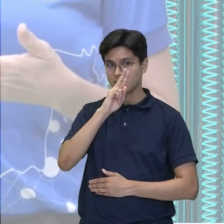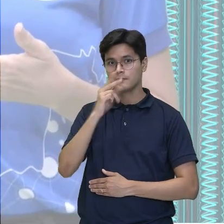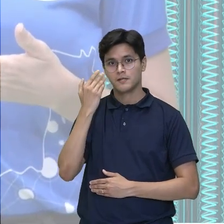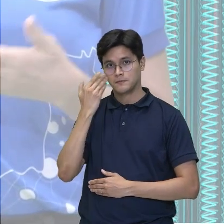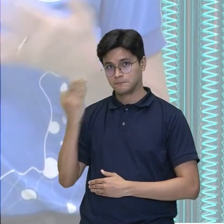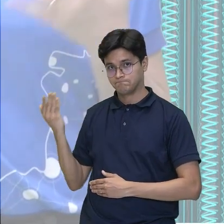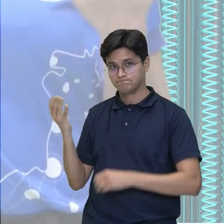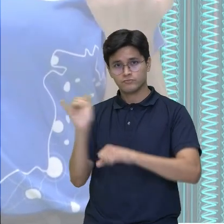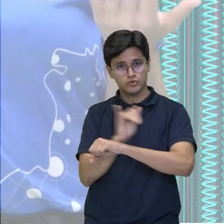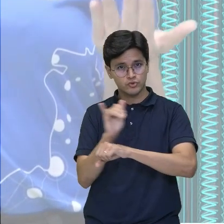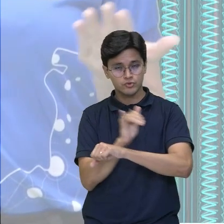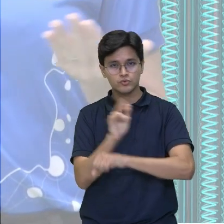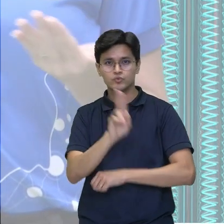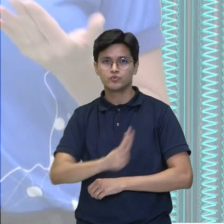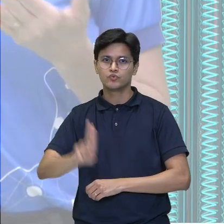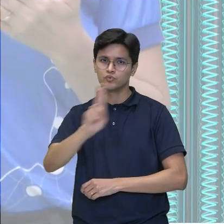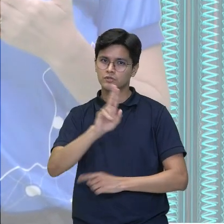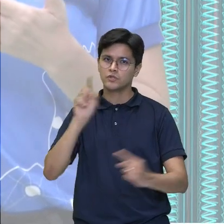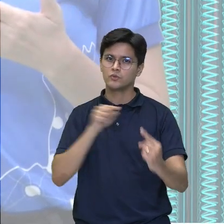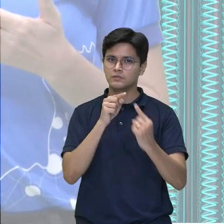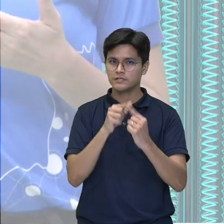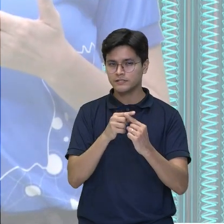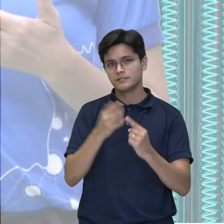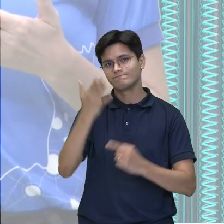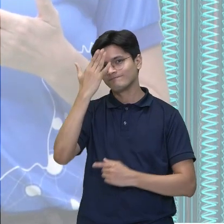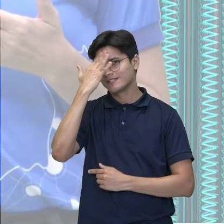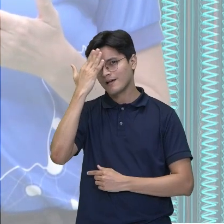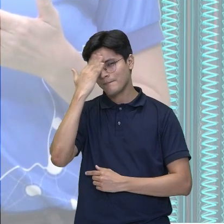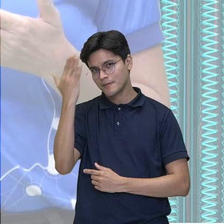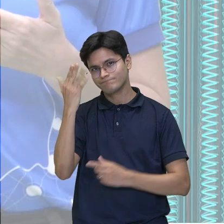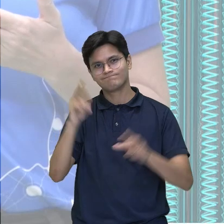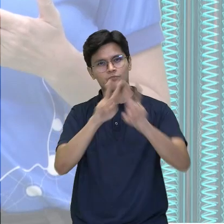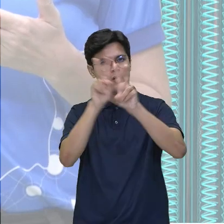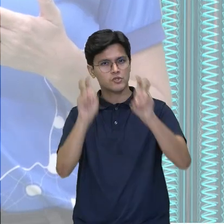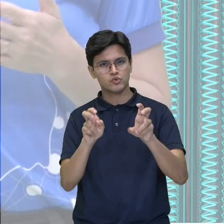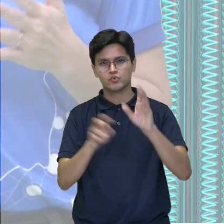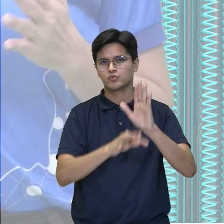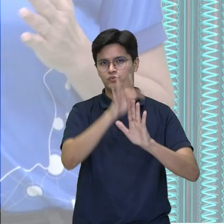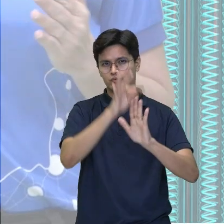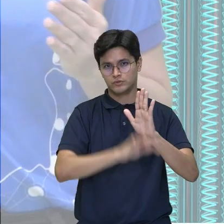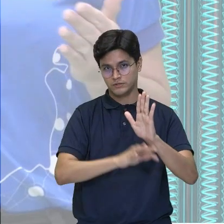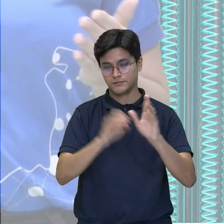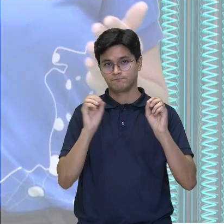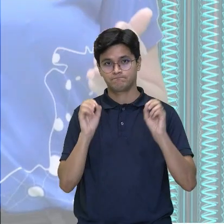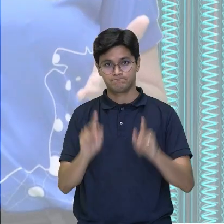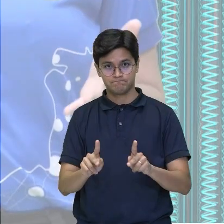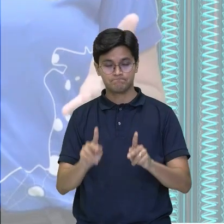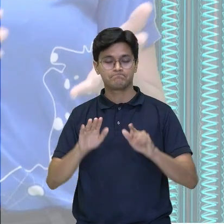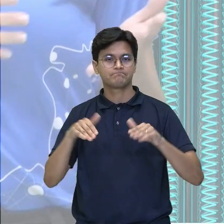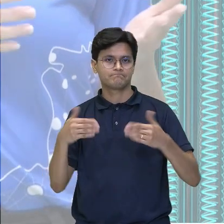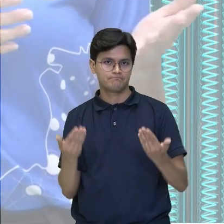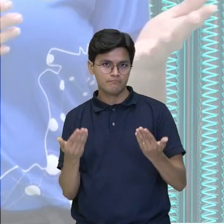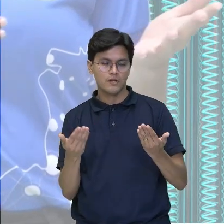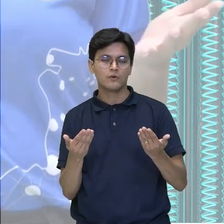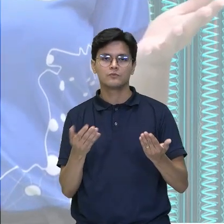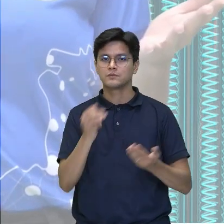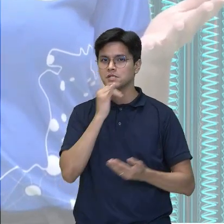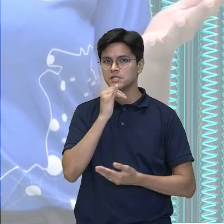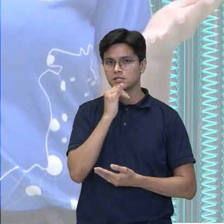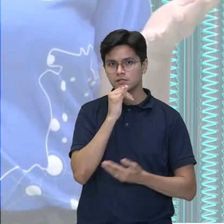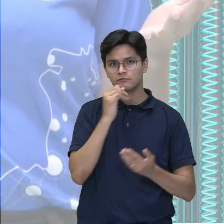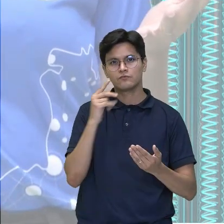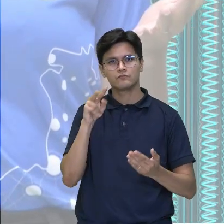você saber qual é o assunto do texto, ok? Então, não é uma leitura que você fica